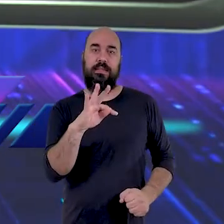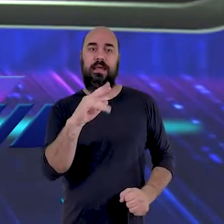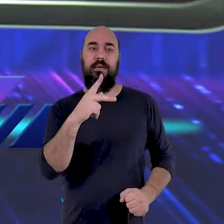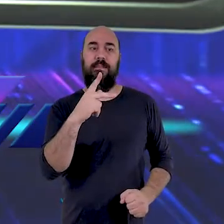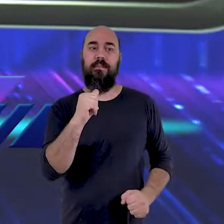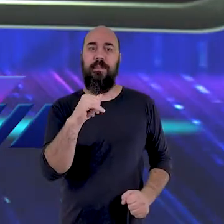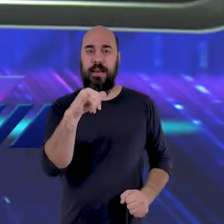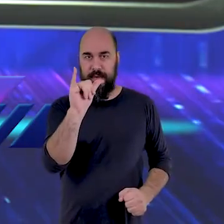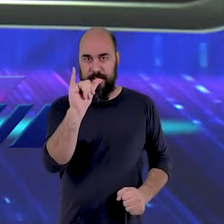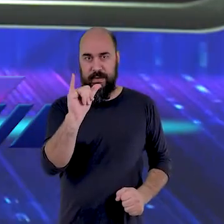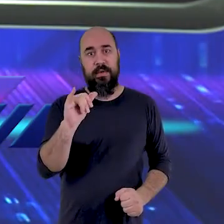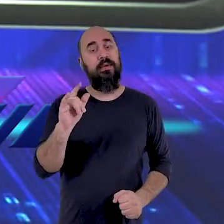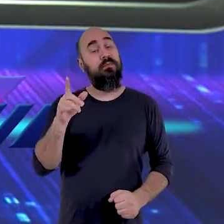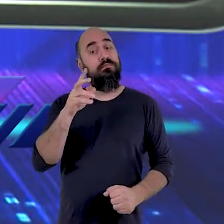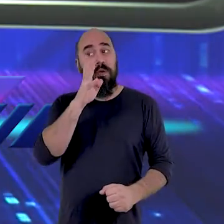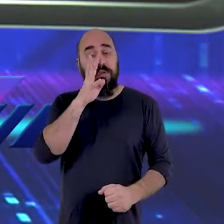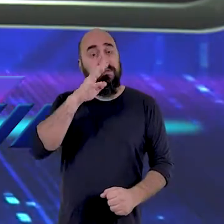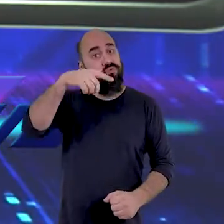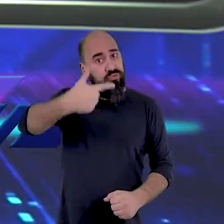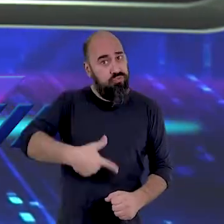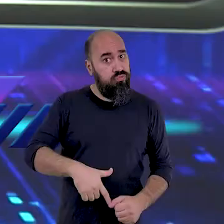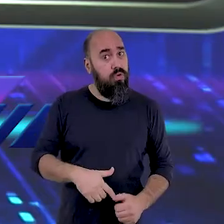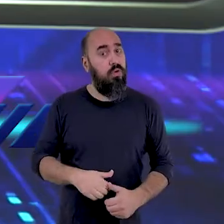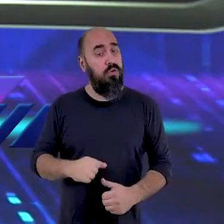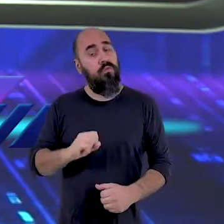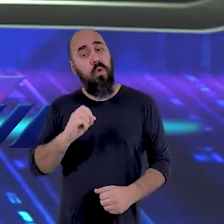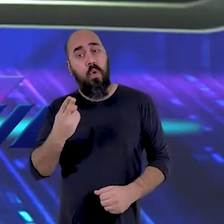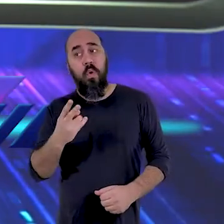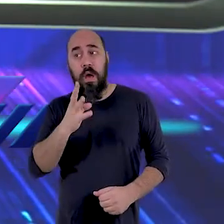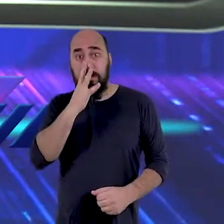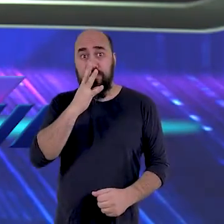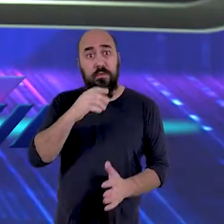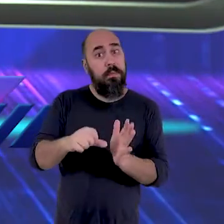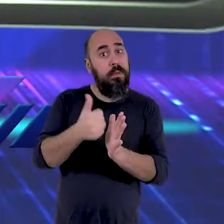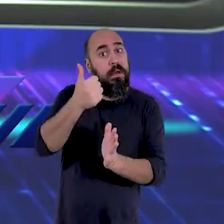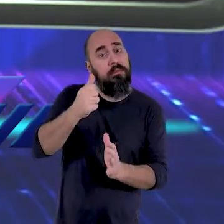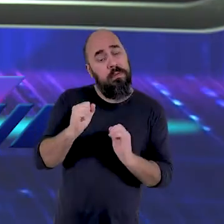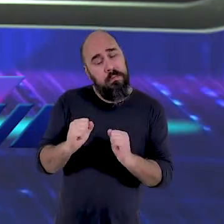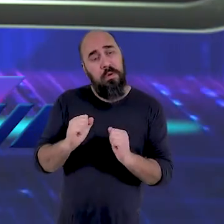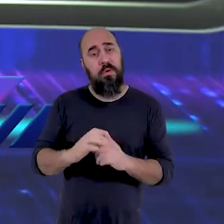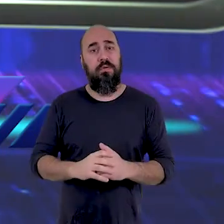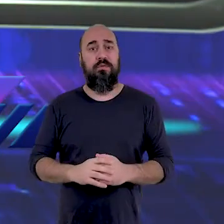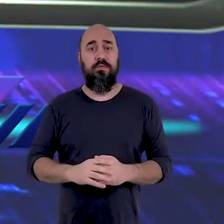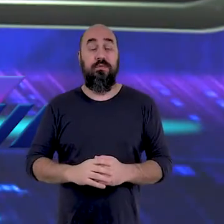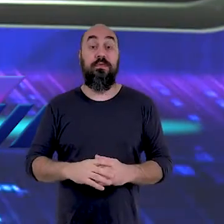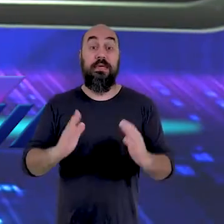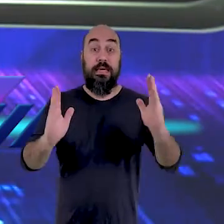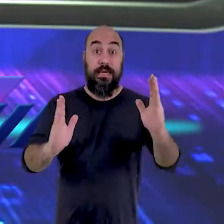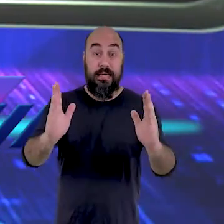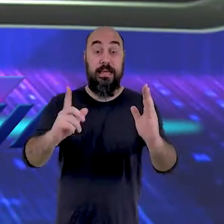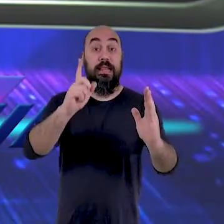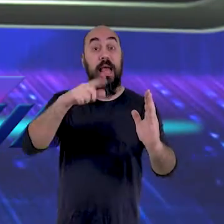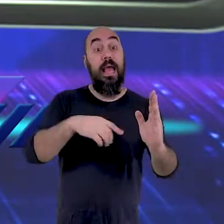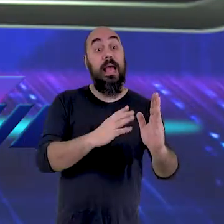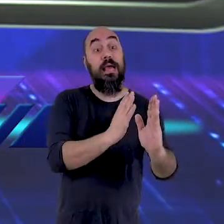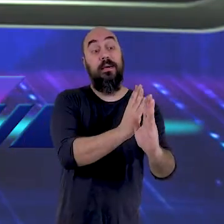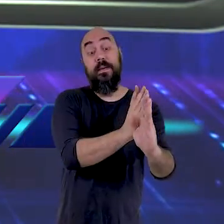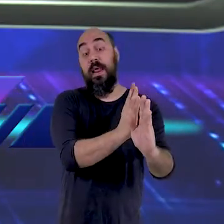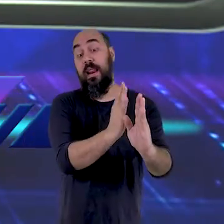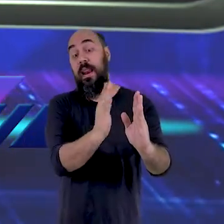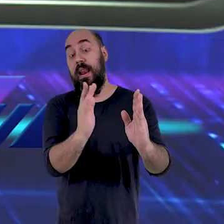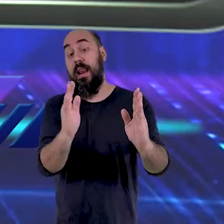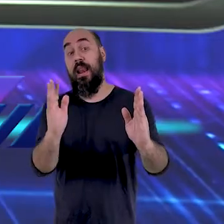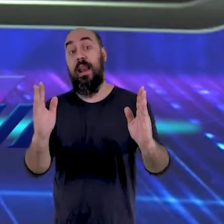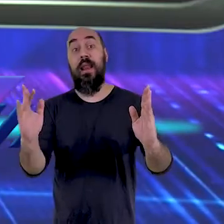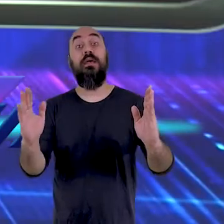tem um cronômetro que não erra, quando acontece a supremacia papal, que vai do ano 538,